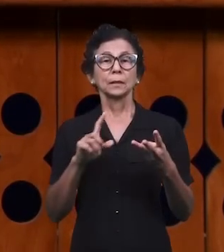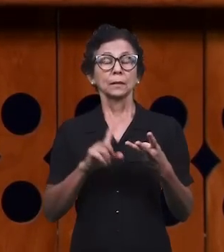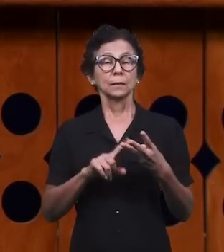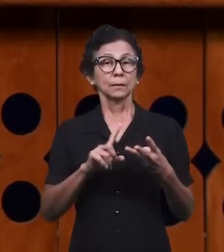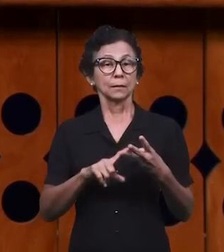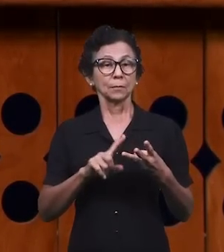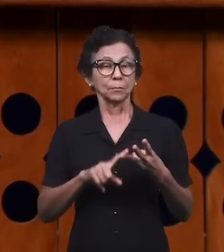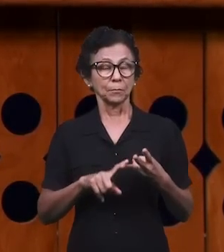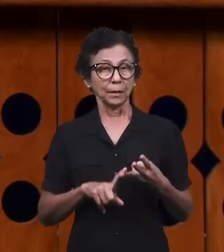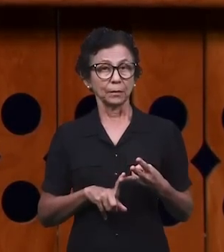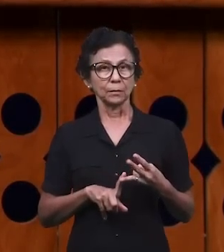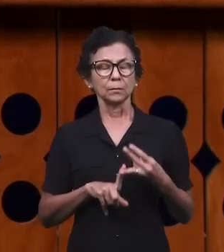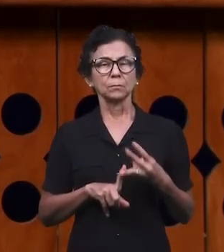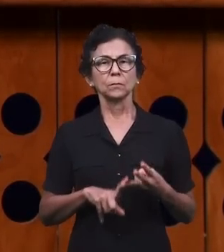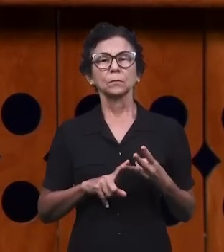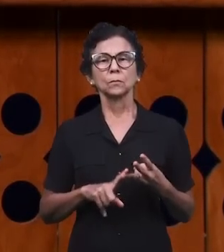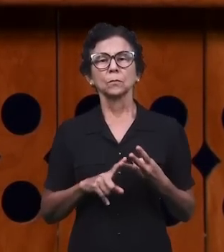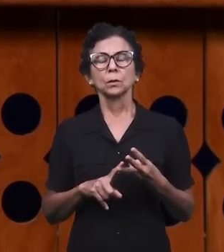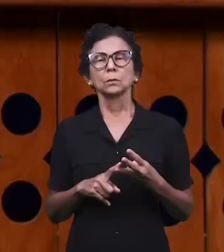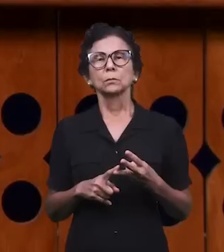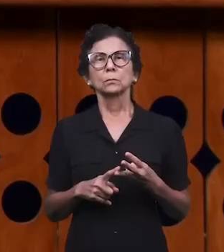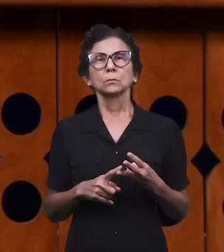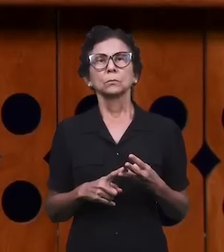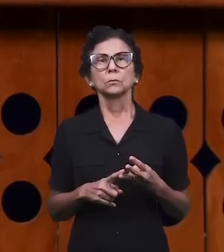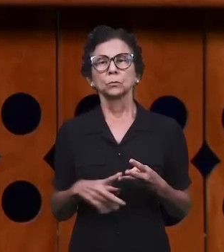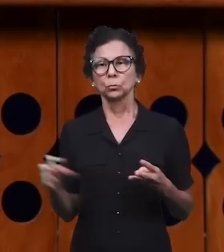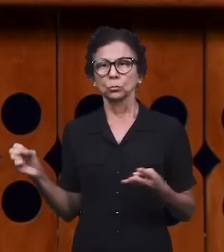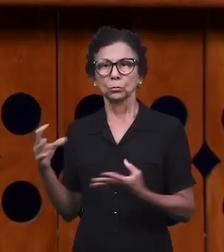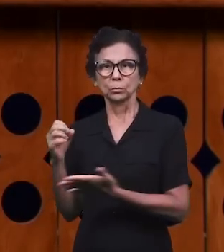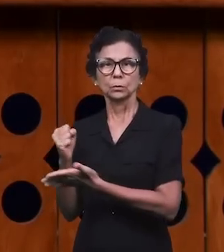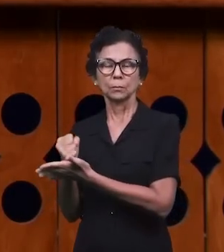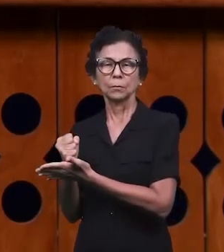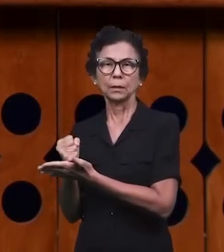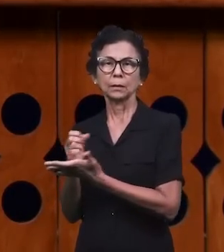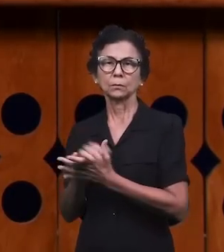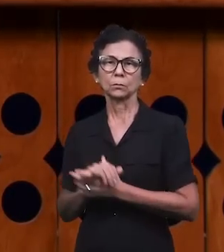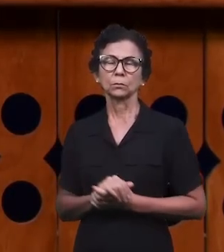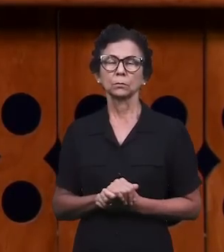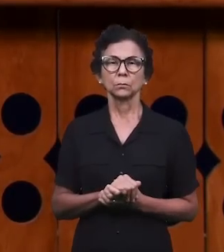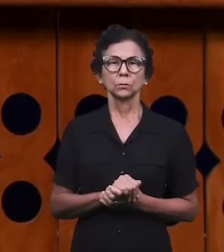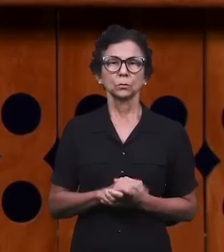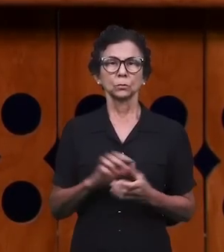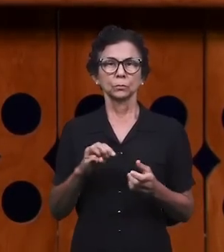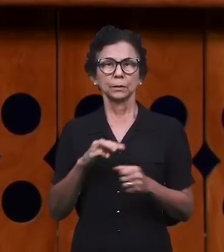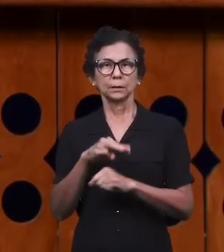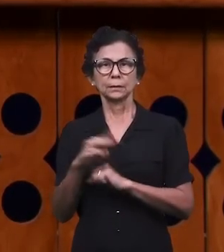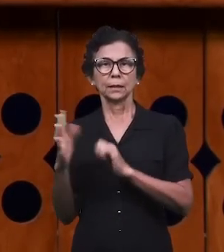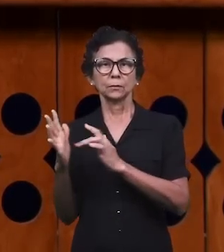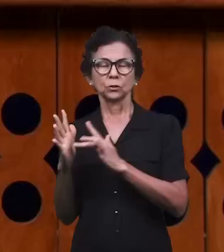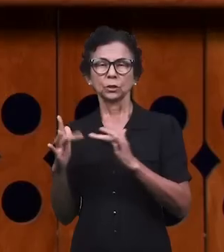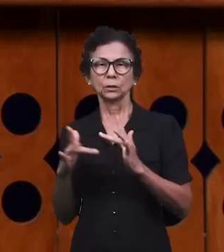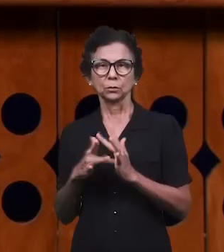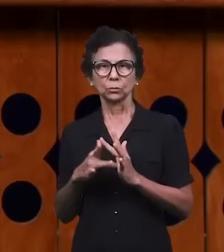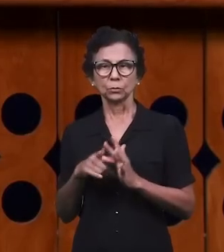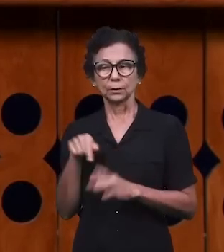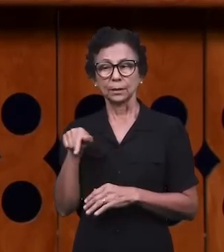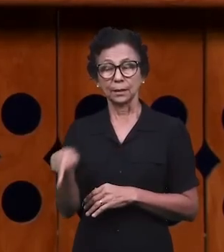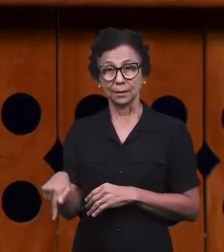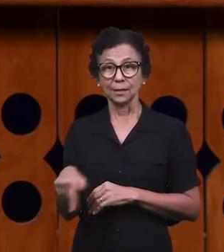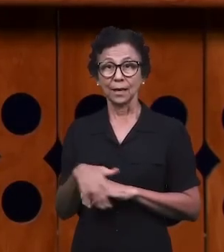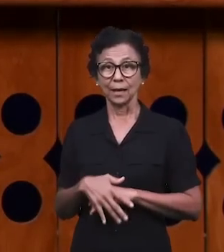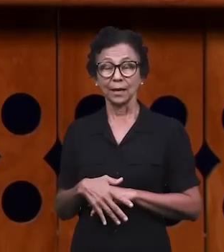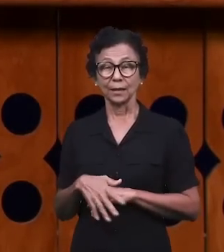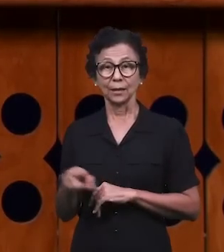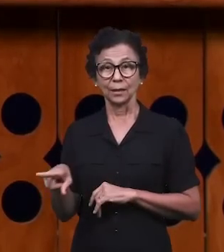enquanto Jesus, durante o seu ministério, como falamos desde o início, ele era o filho do carpinteiro, estava ali oculto,